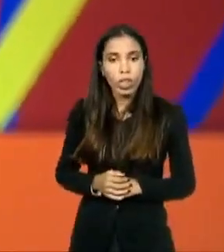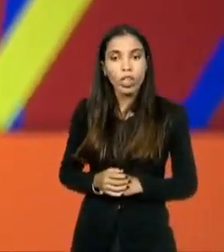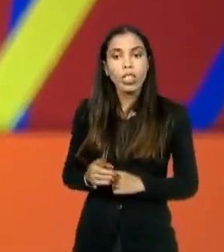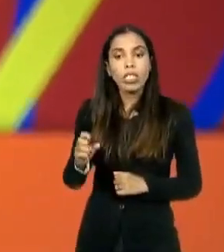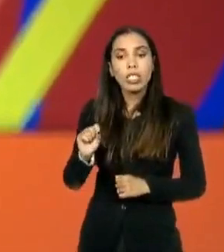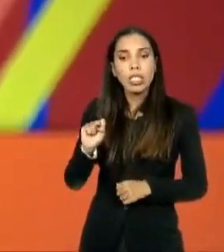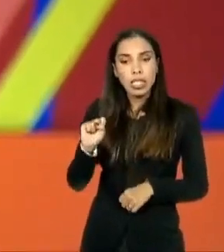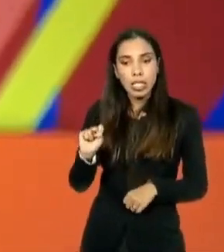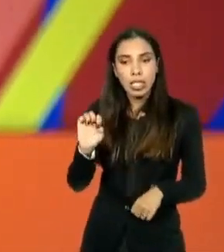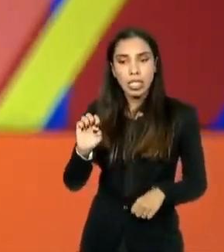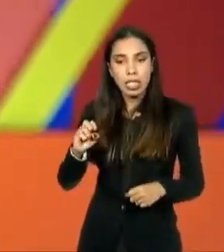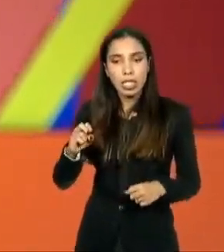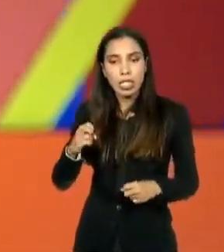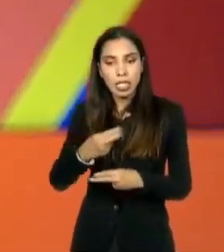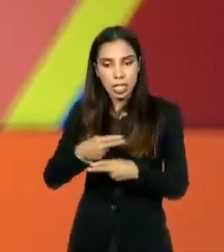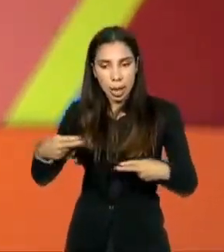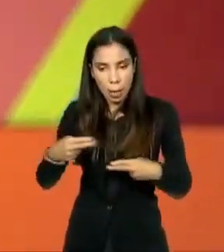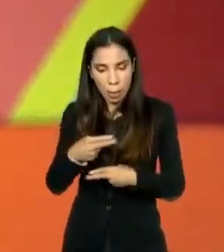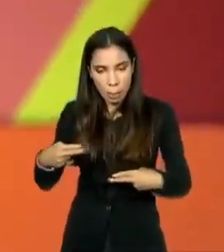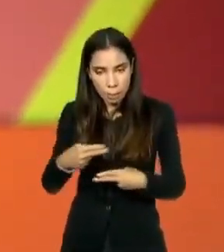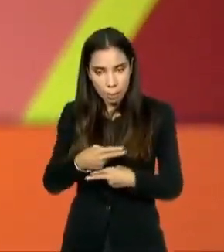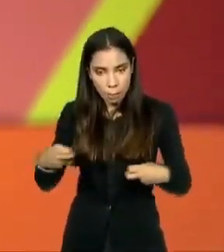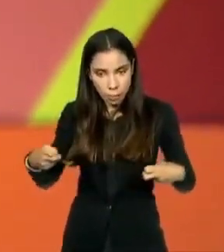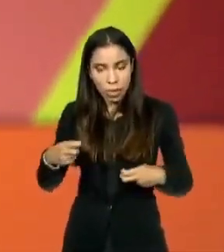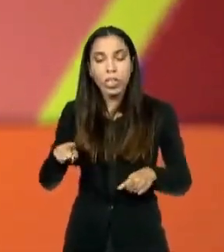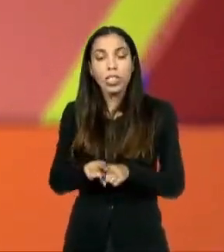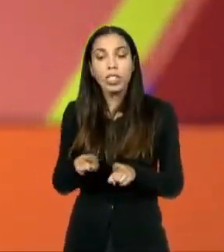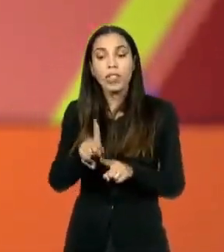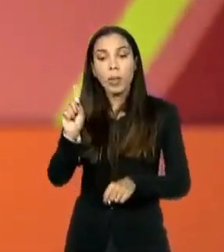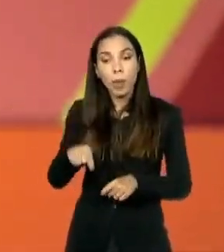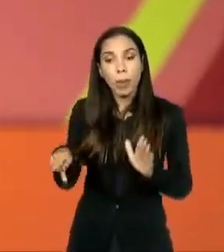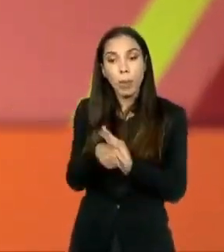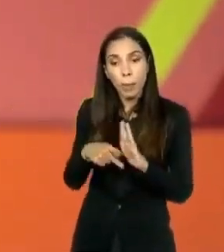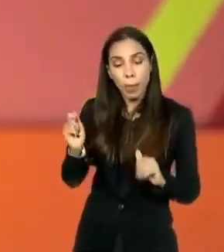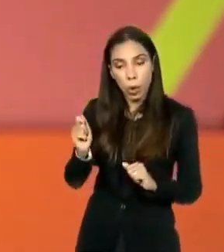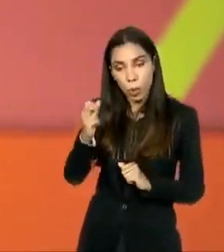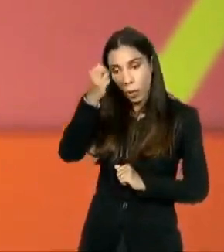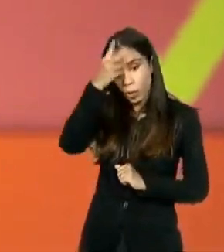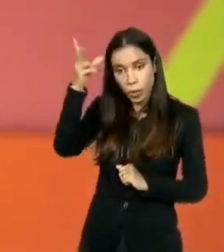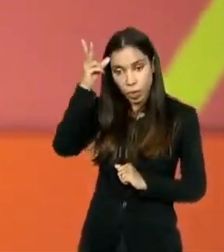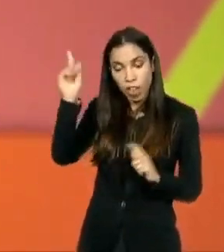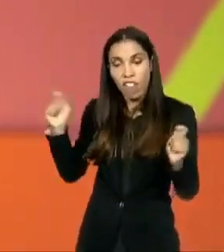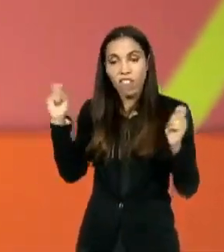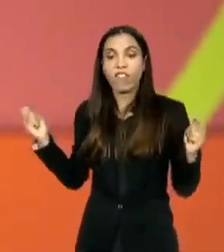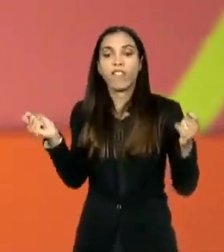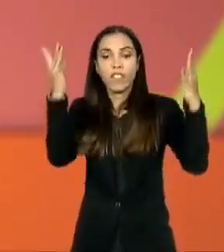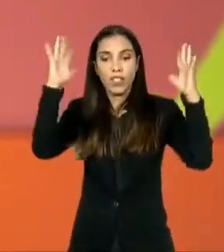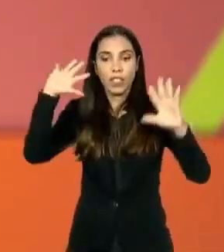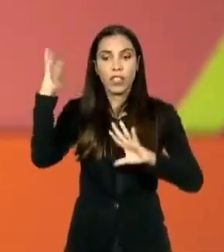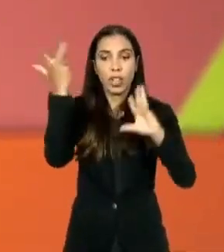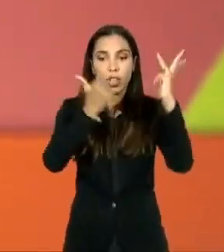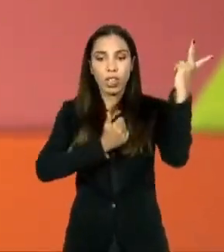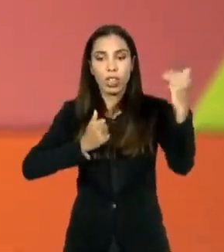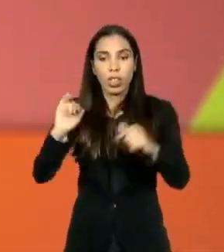SEBRAE, da Associação Comercial, da Prefeitura, para fazer um festival ambiental de